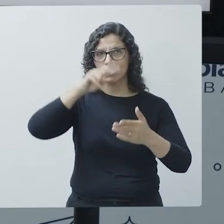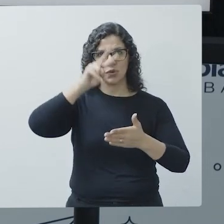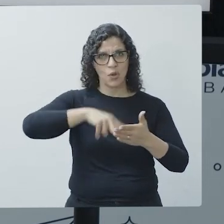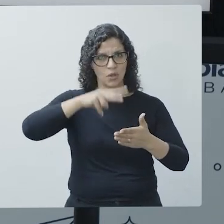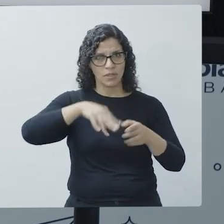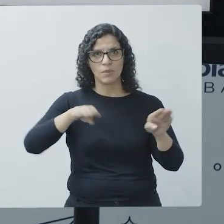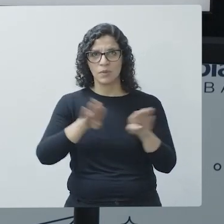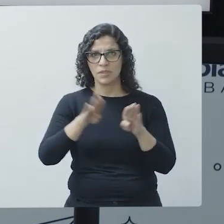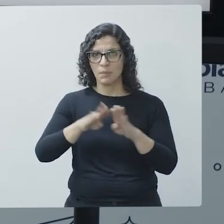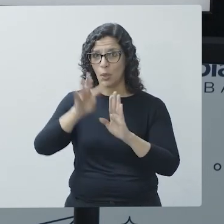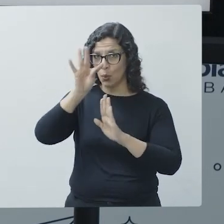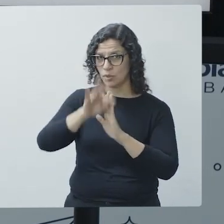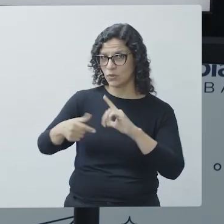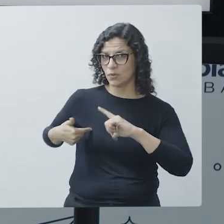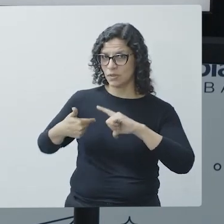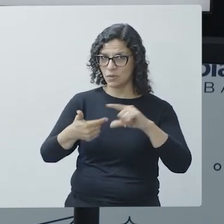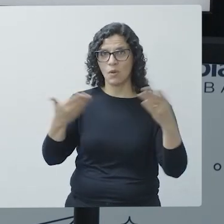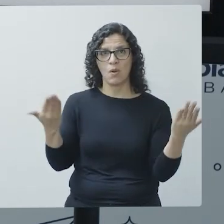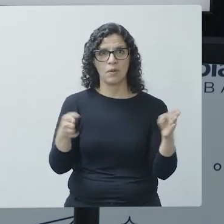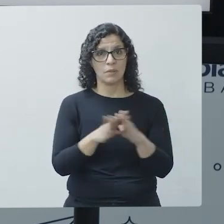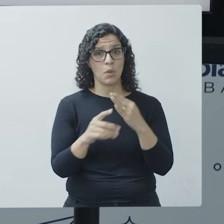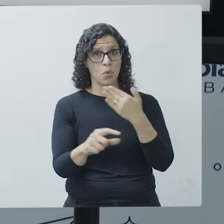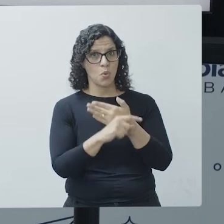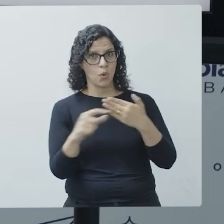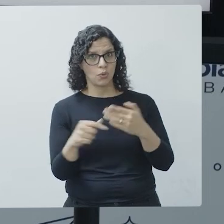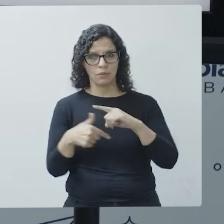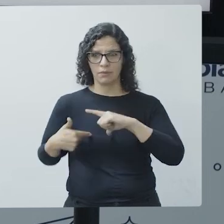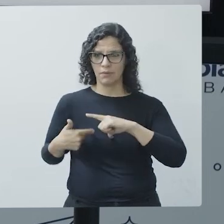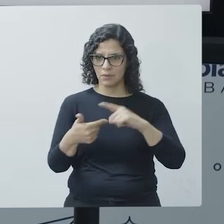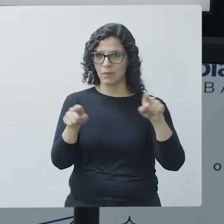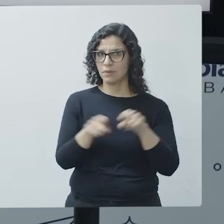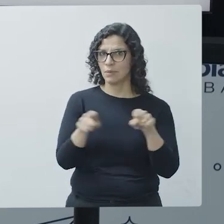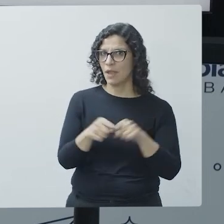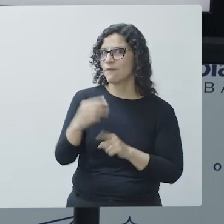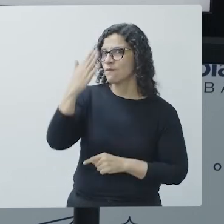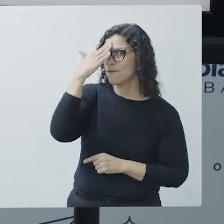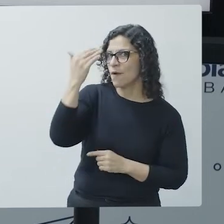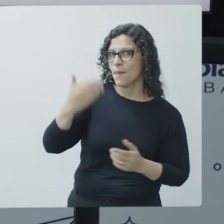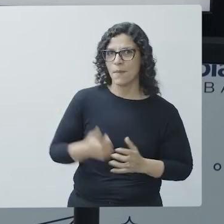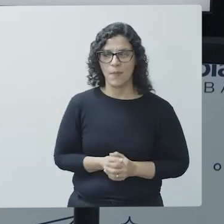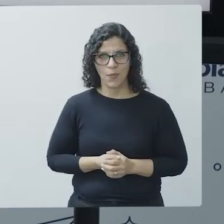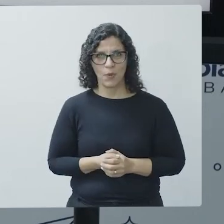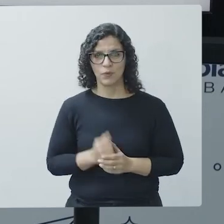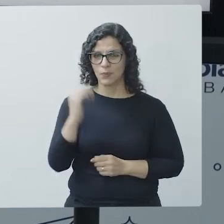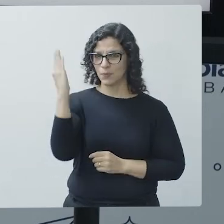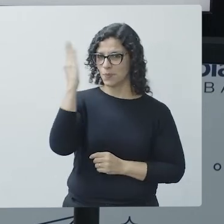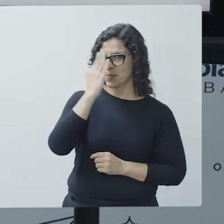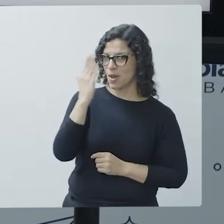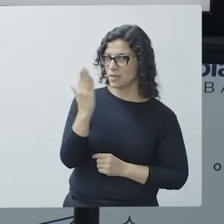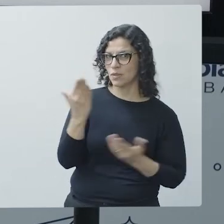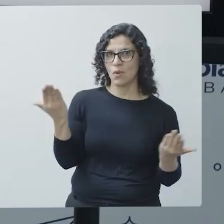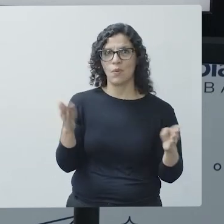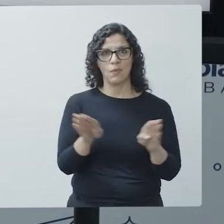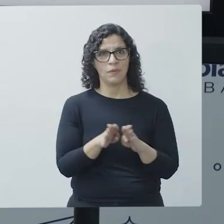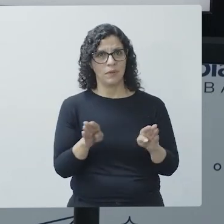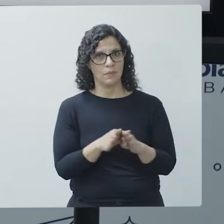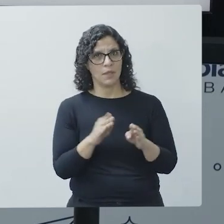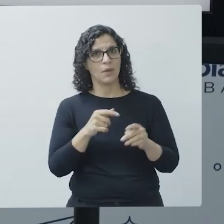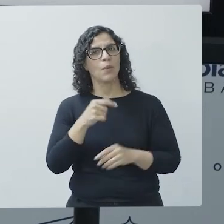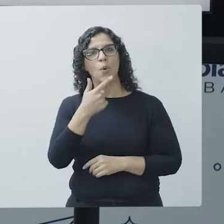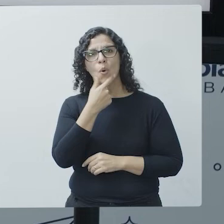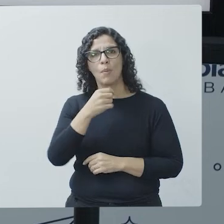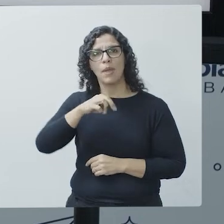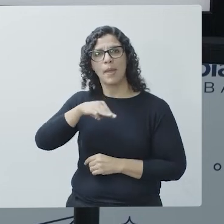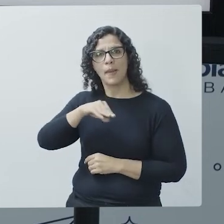leitura de um conto clássico, a leitura de um autor clássico muito conhecido, um autor brasileiro, o Machado de